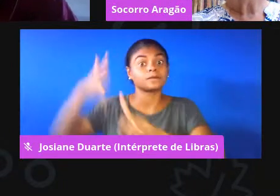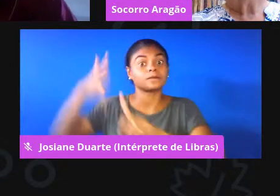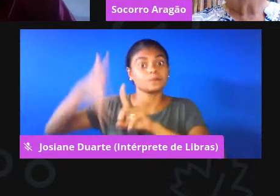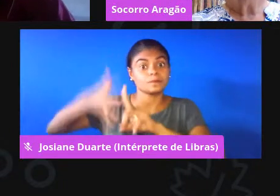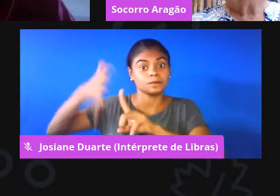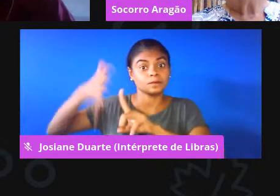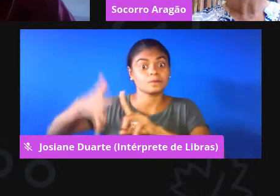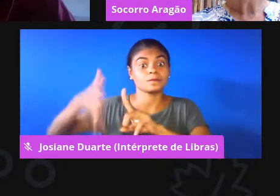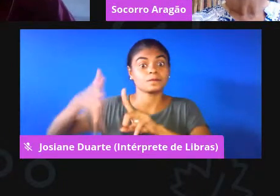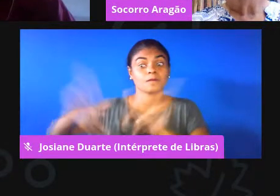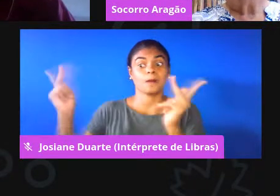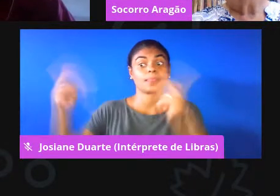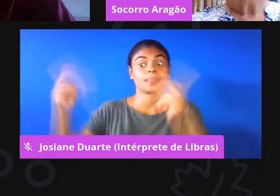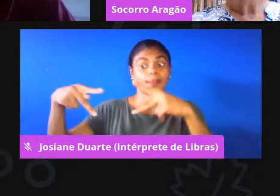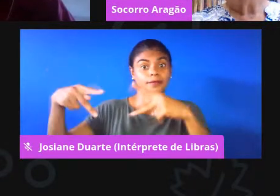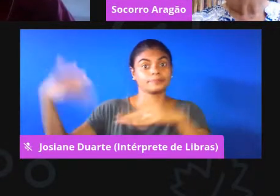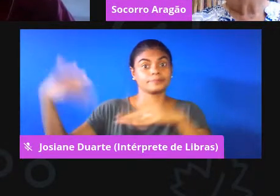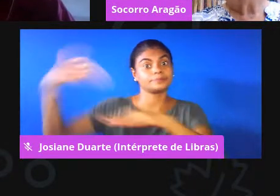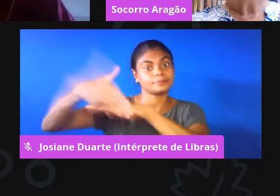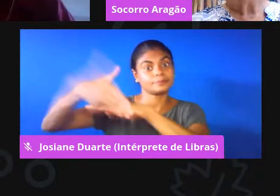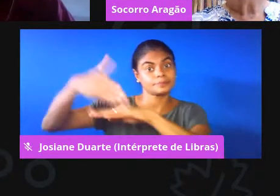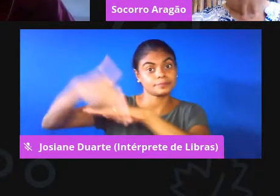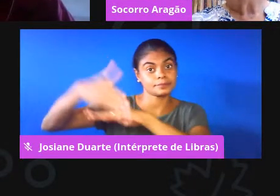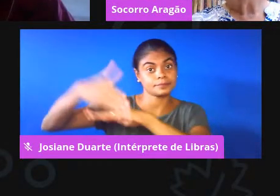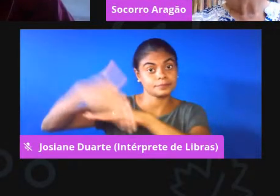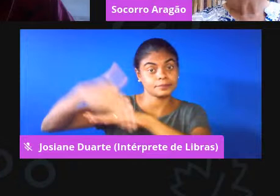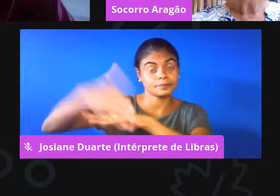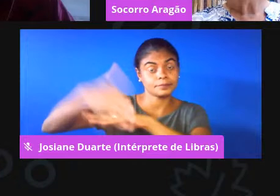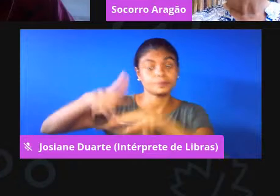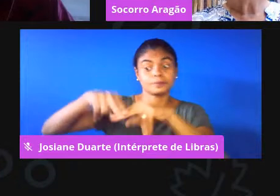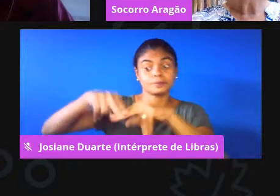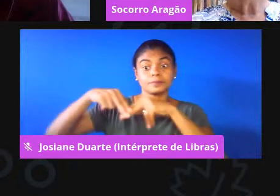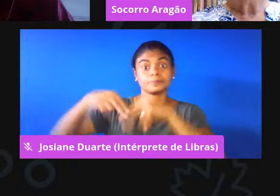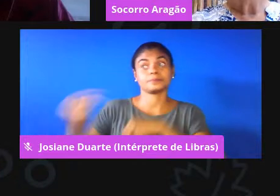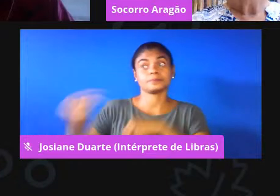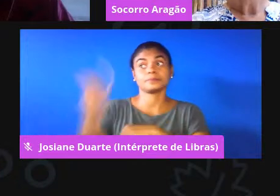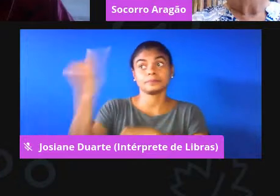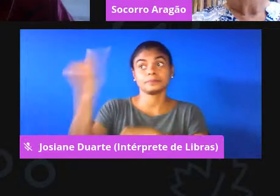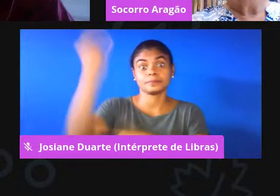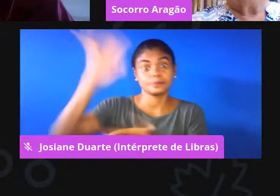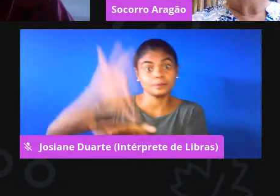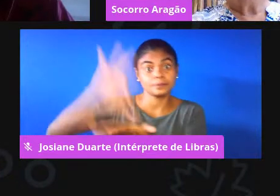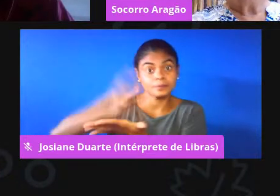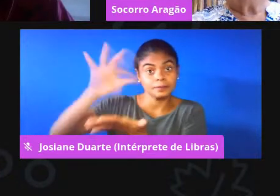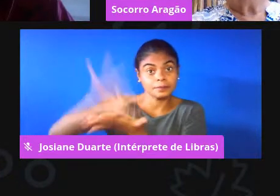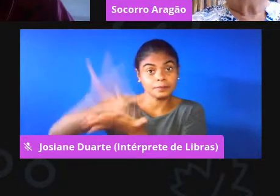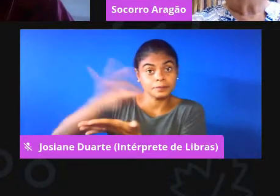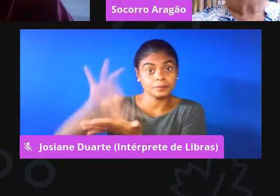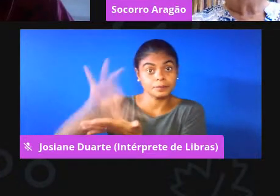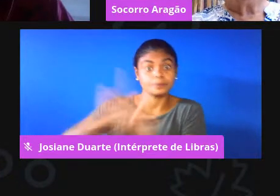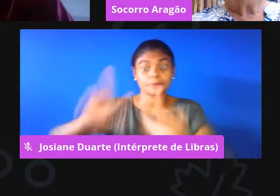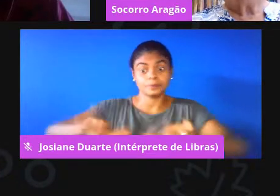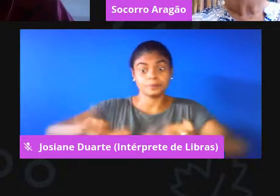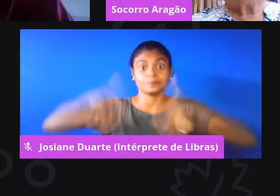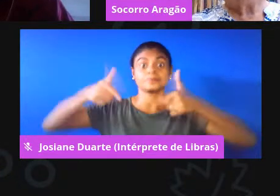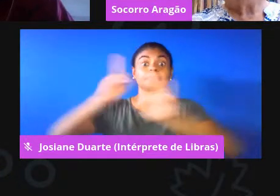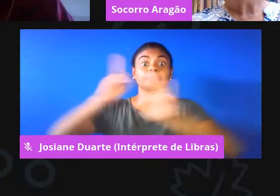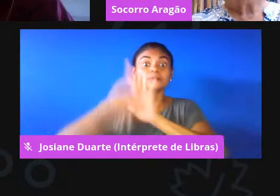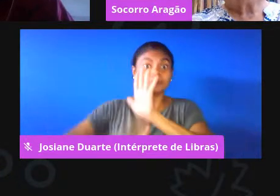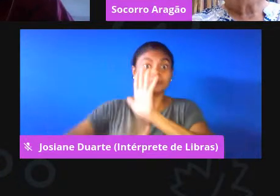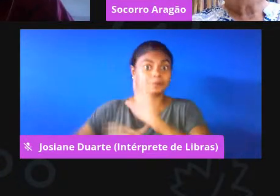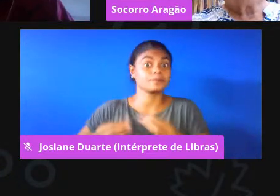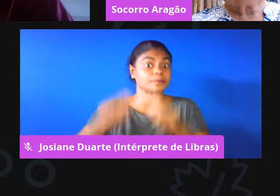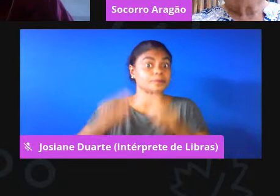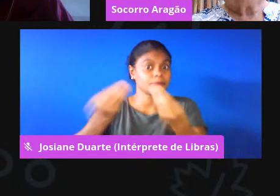disponibilizar a frequência. Então, é de extrema importância que todos assinem para poder ter direito ao certificado. Há